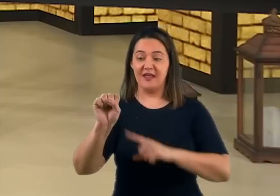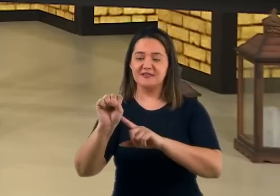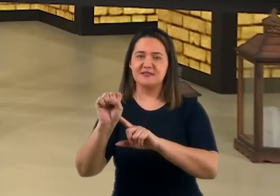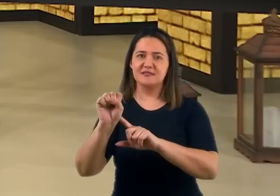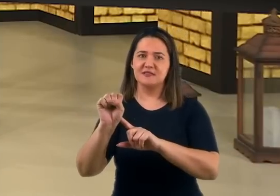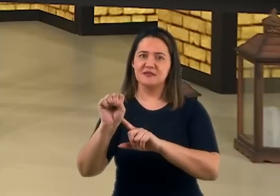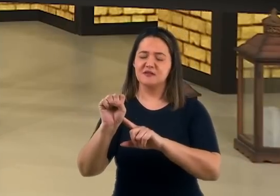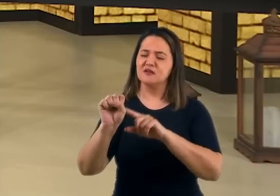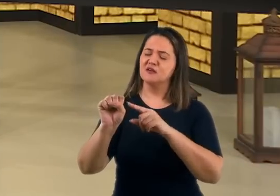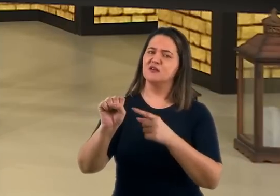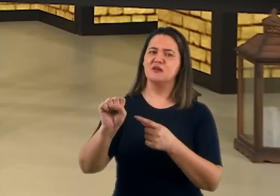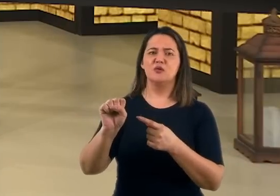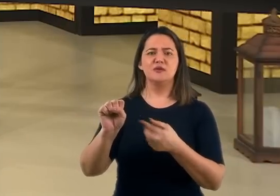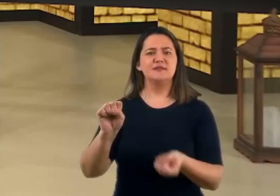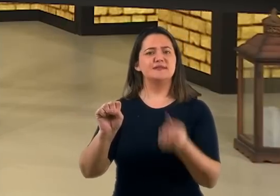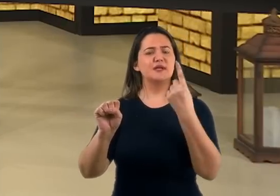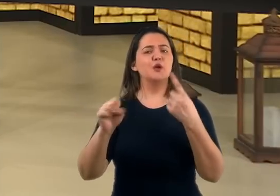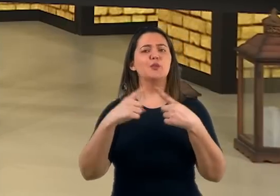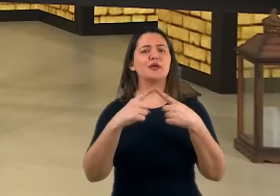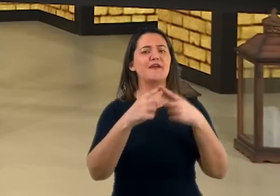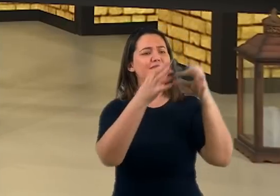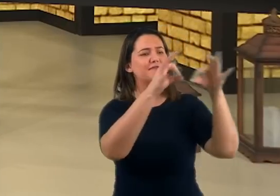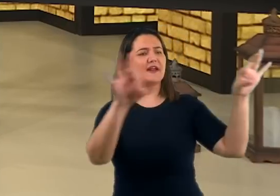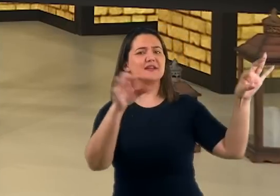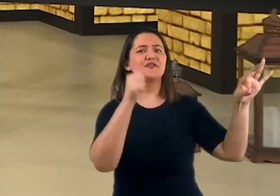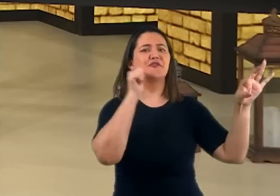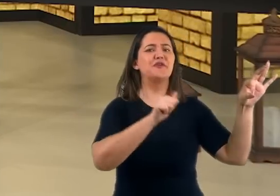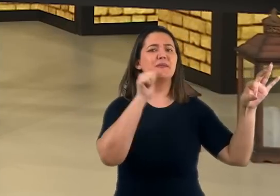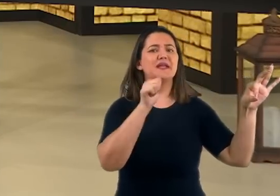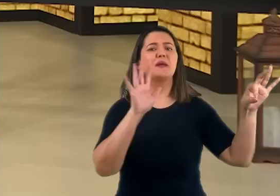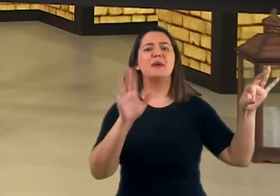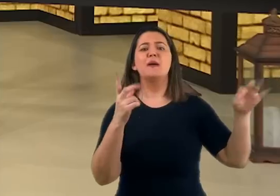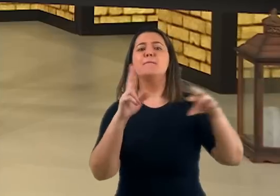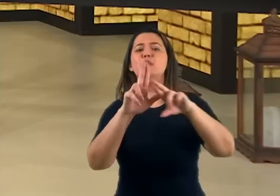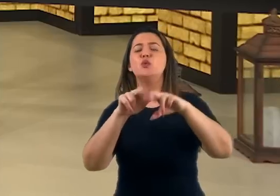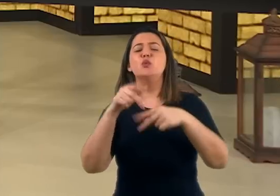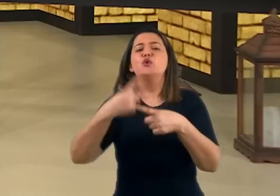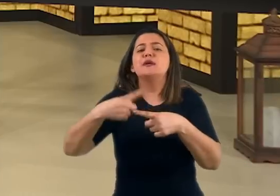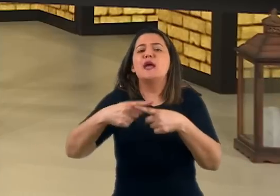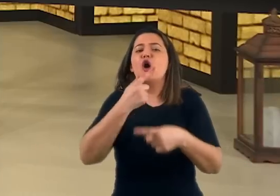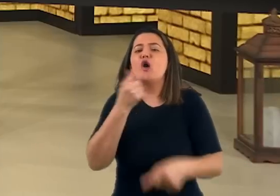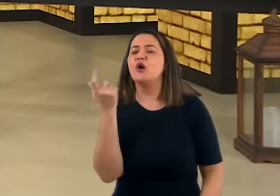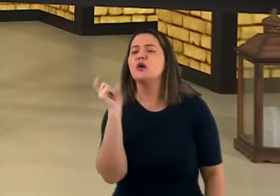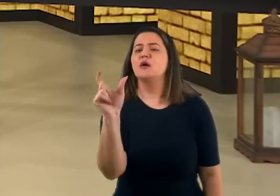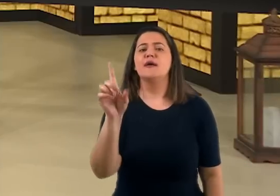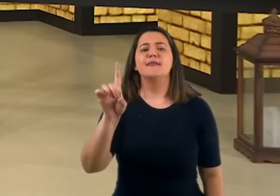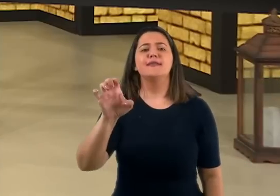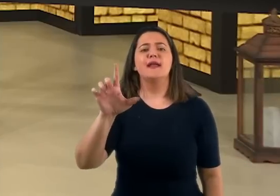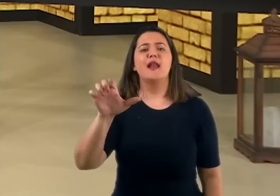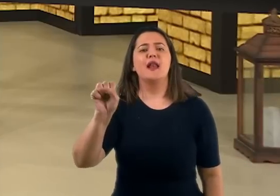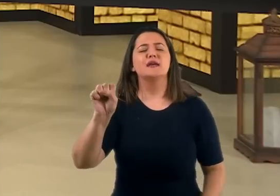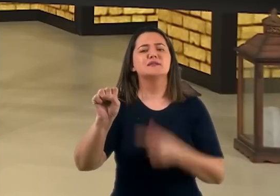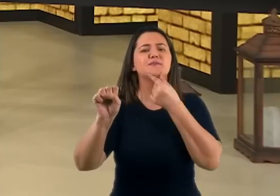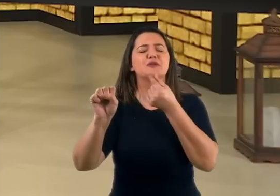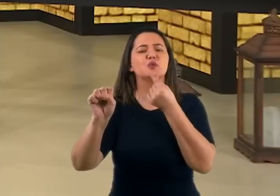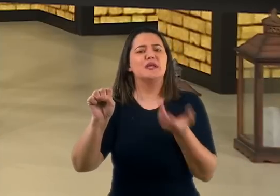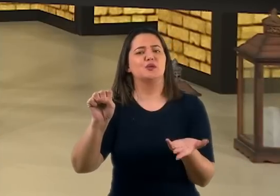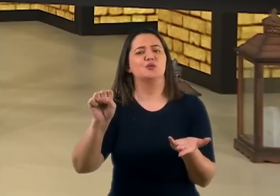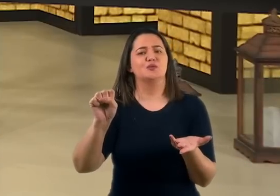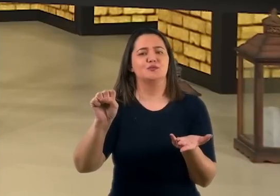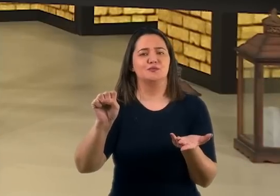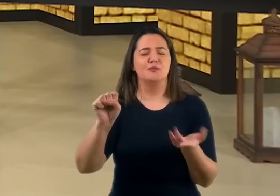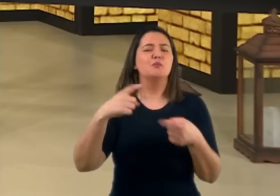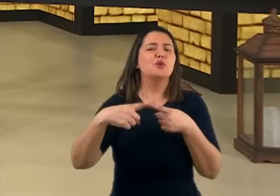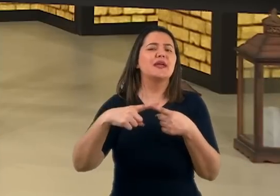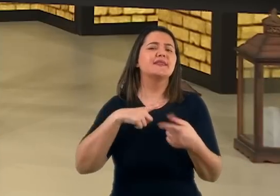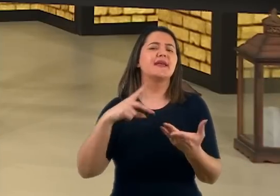ser delas. Aí a pergunta é, por que há esse tipo de erro gramatical no texto bíblico? Seria,